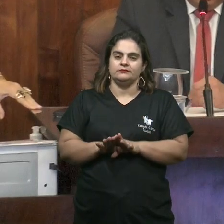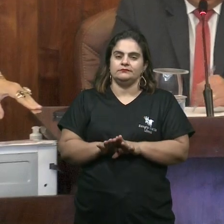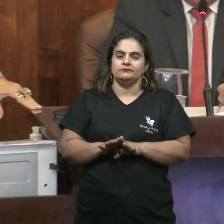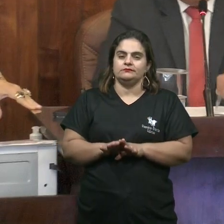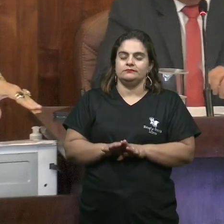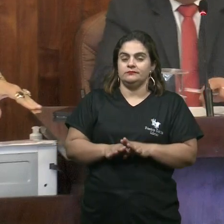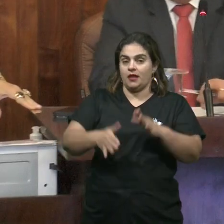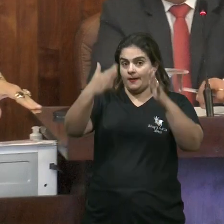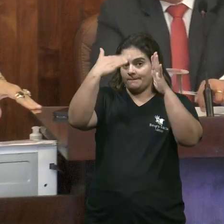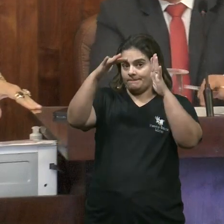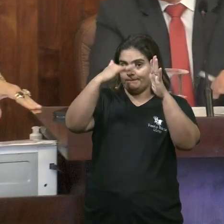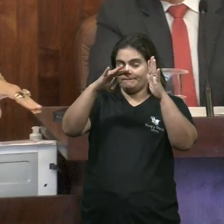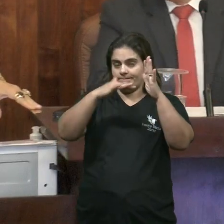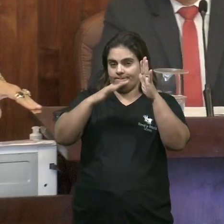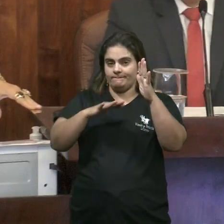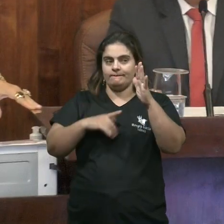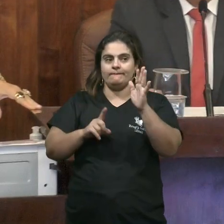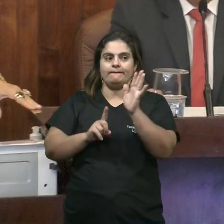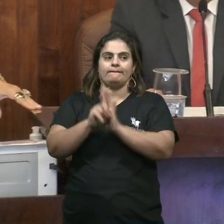que se seguem.